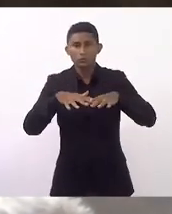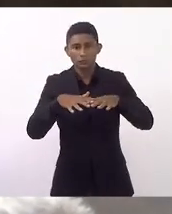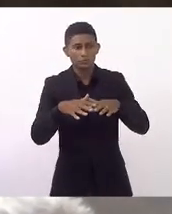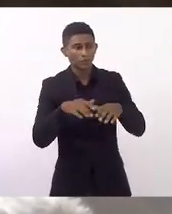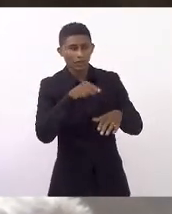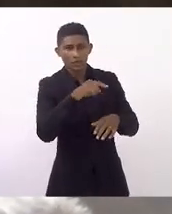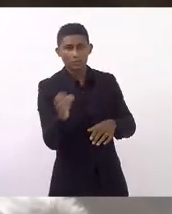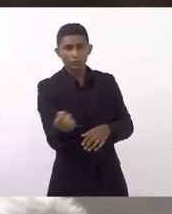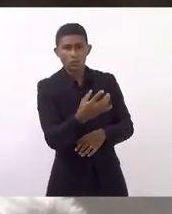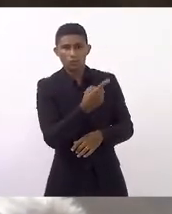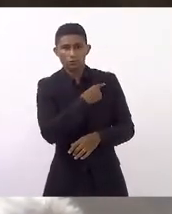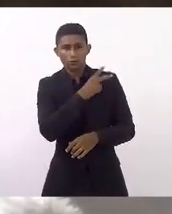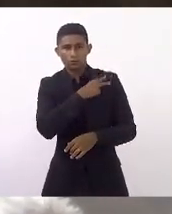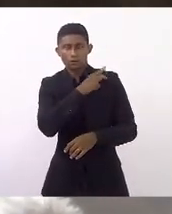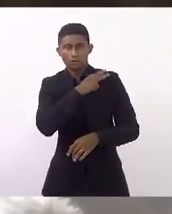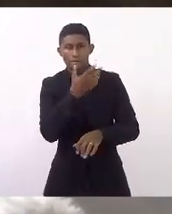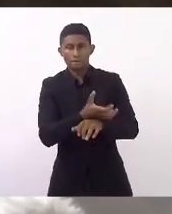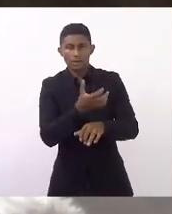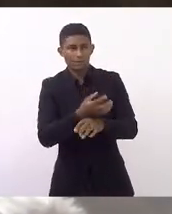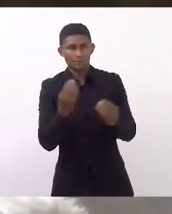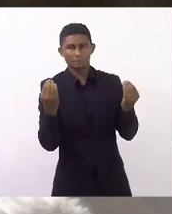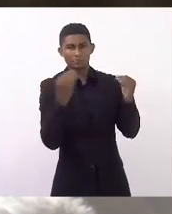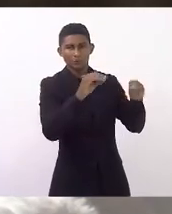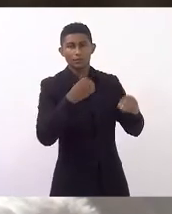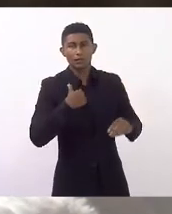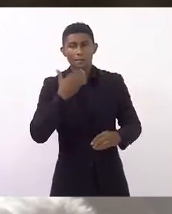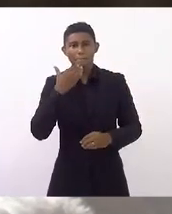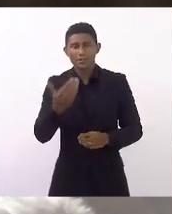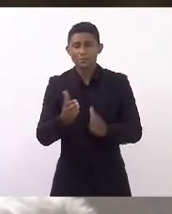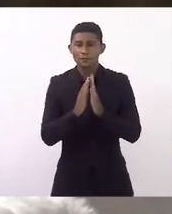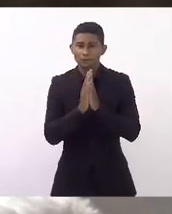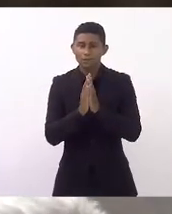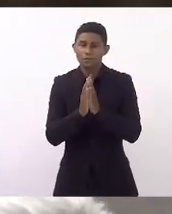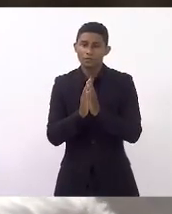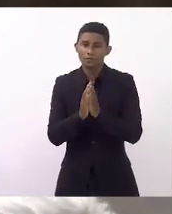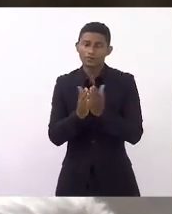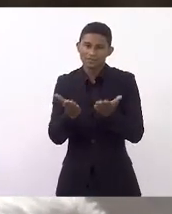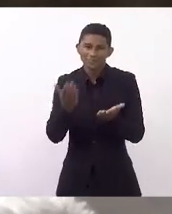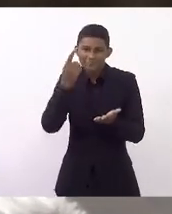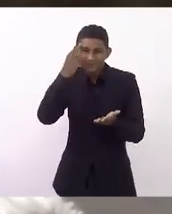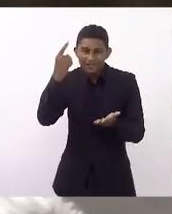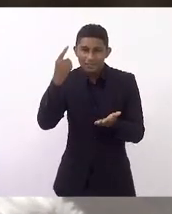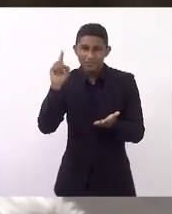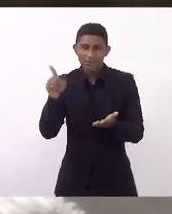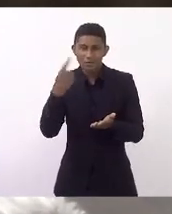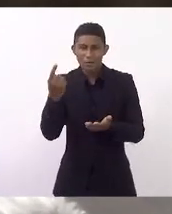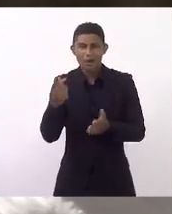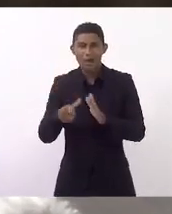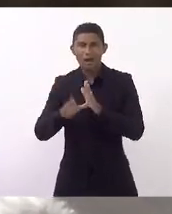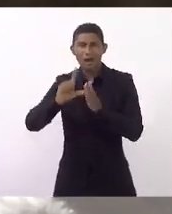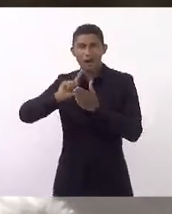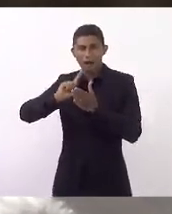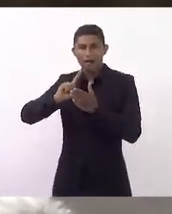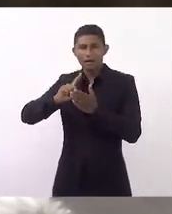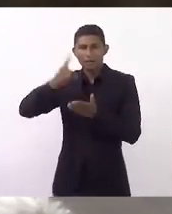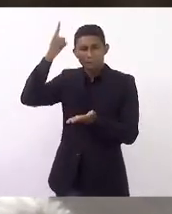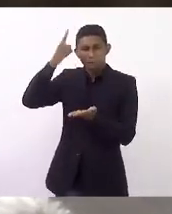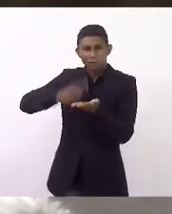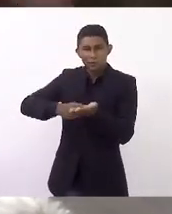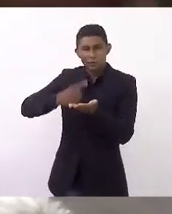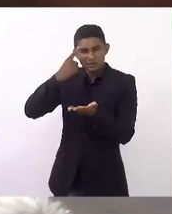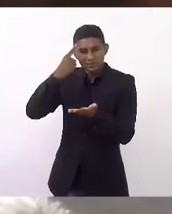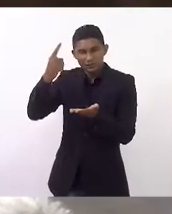pedir de Vossa Excelência que se cumpra aquilo que nós, pelo menos, tentamos avançar no